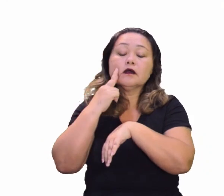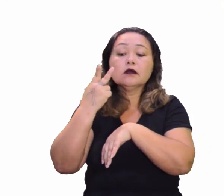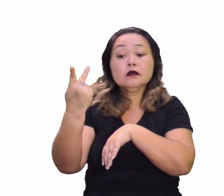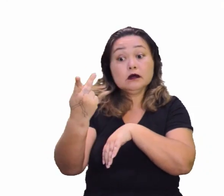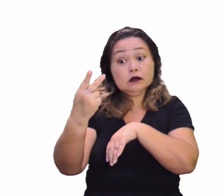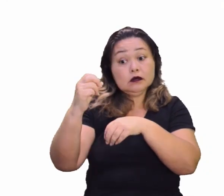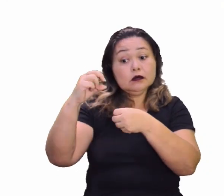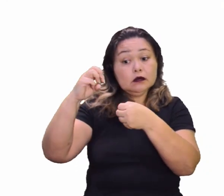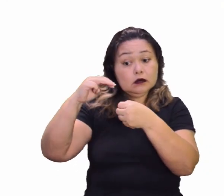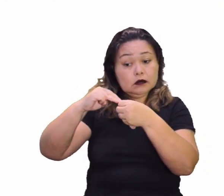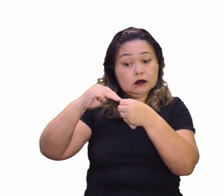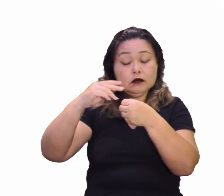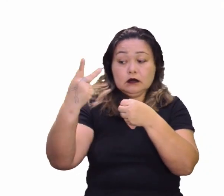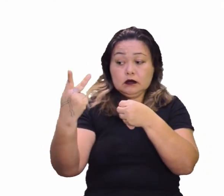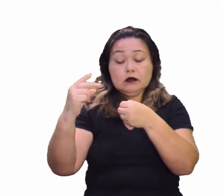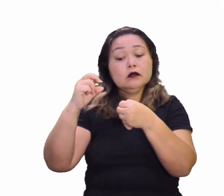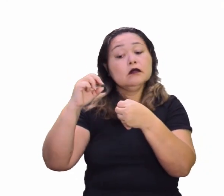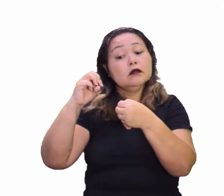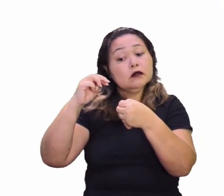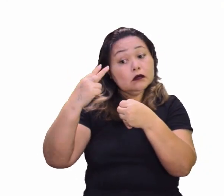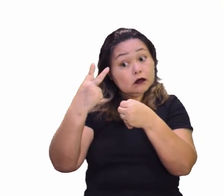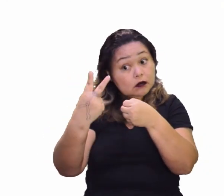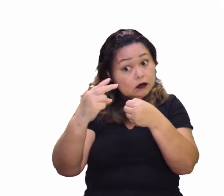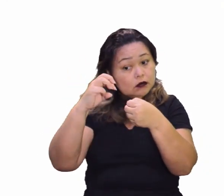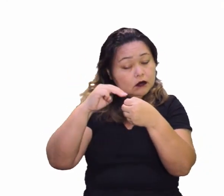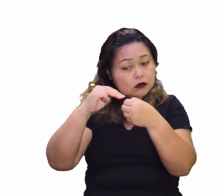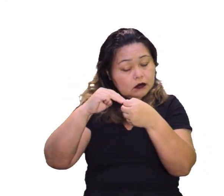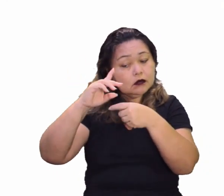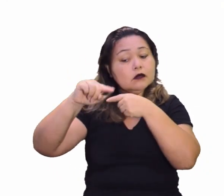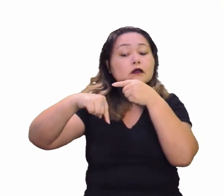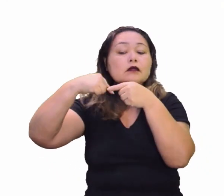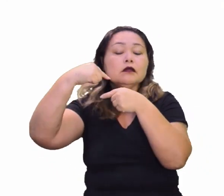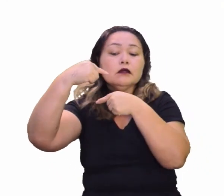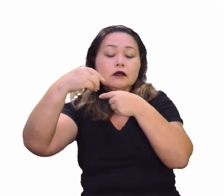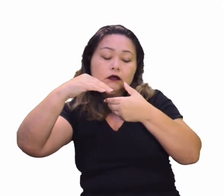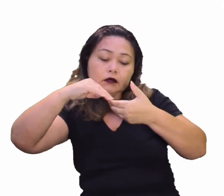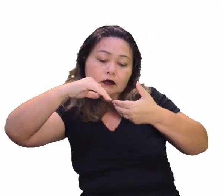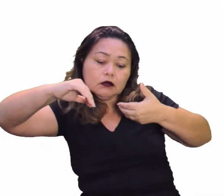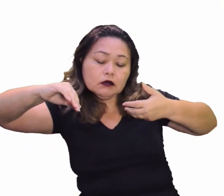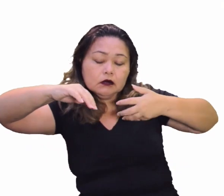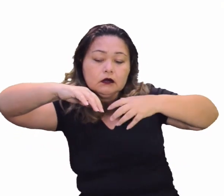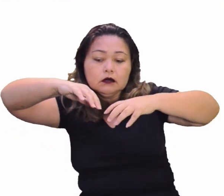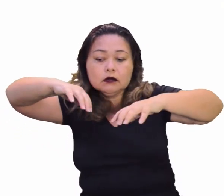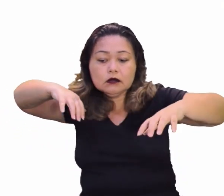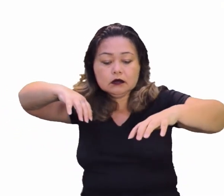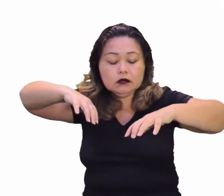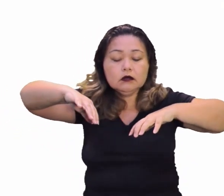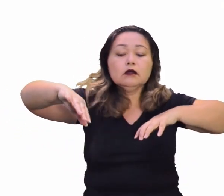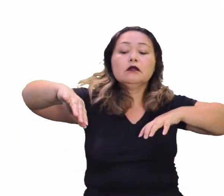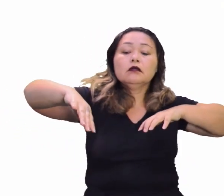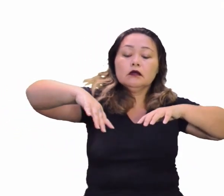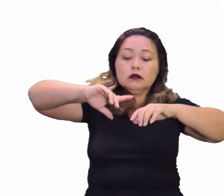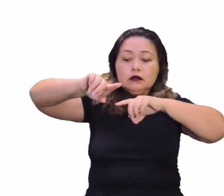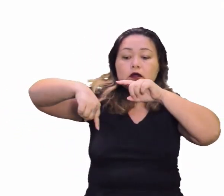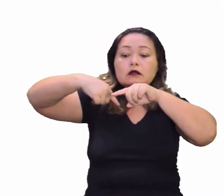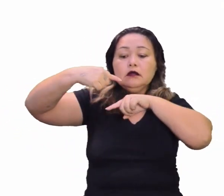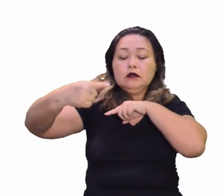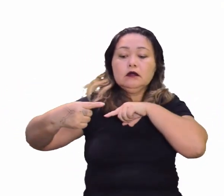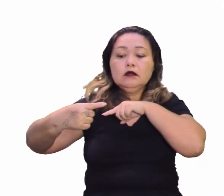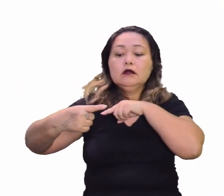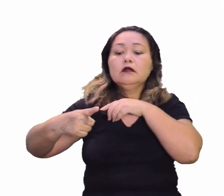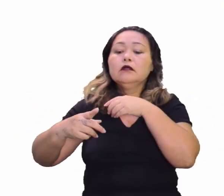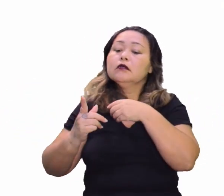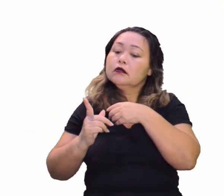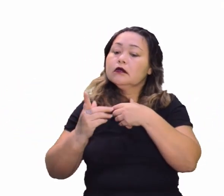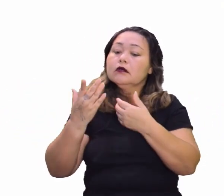2 municípios, né? E era só Porto Velho e Guajará-Mirim. Depois foi se desmembrando e aparecendo outros estados que nós vamos ver